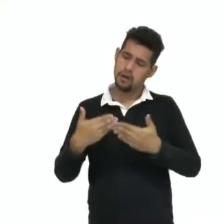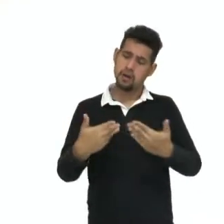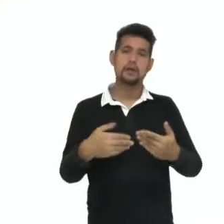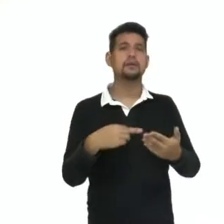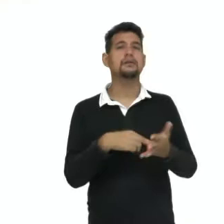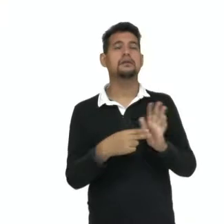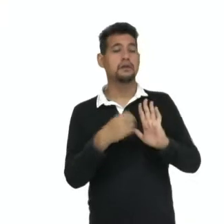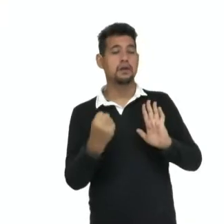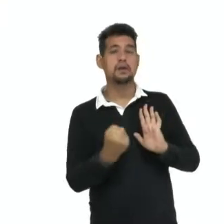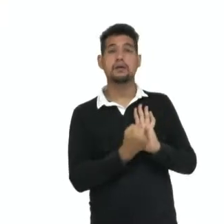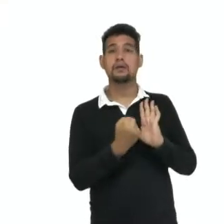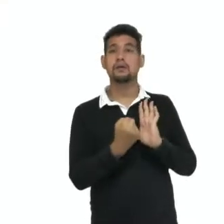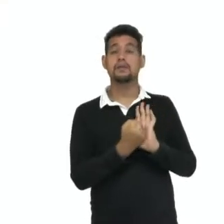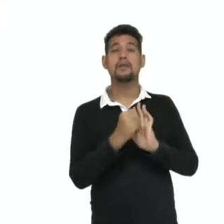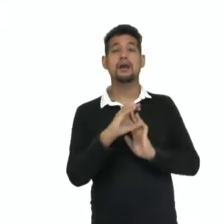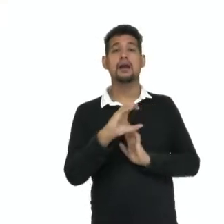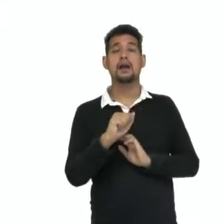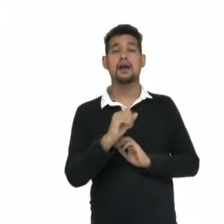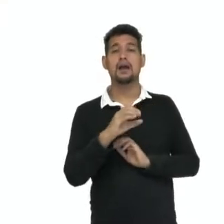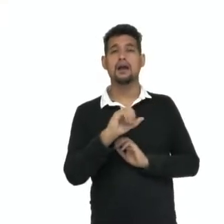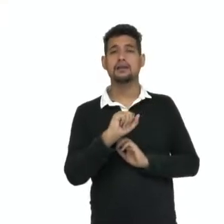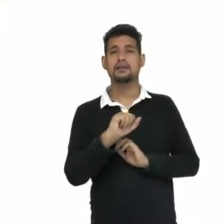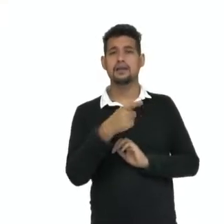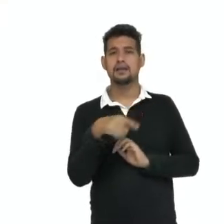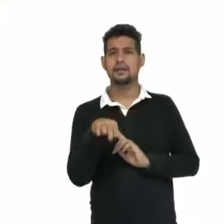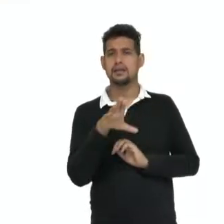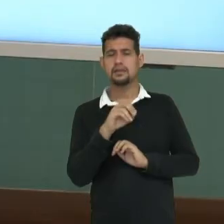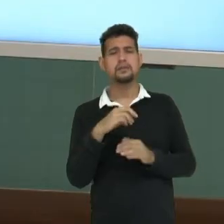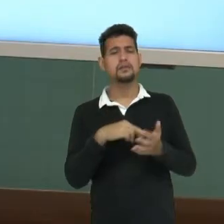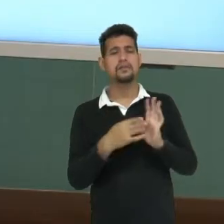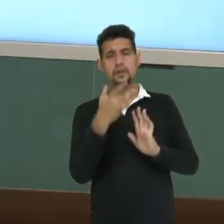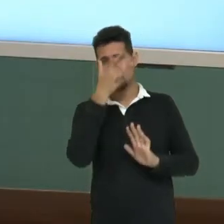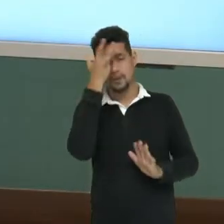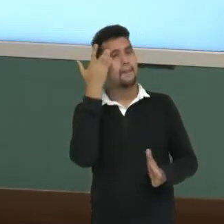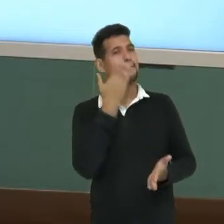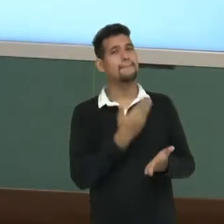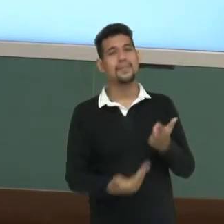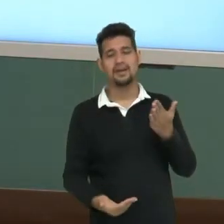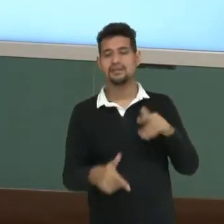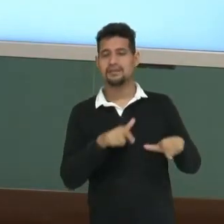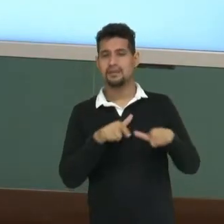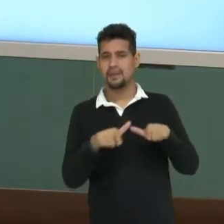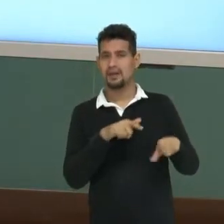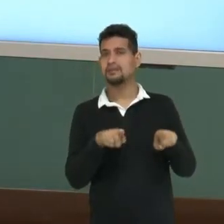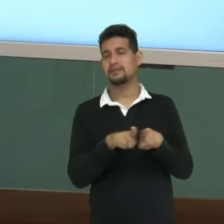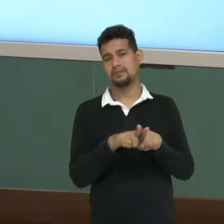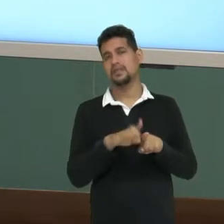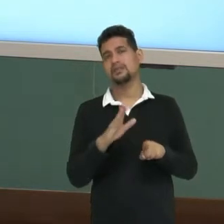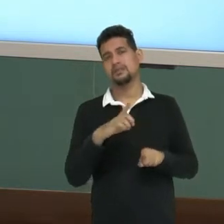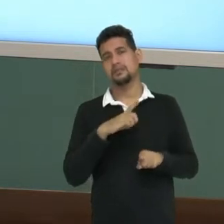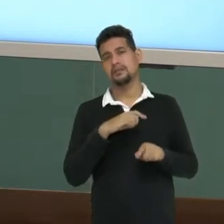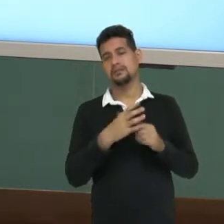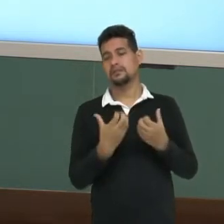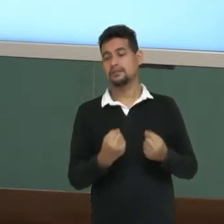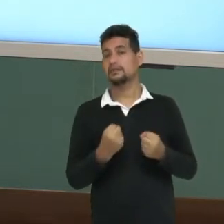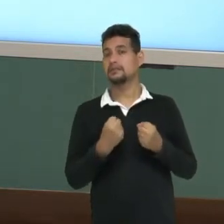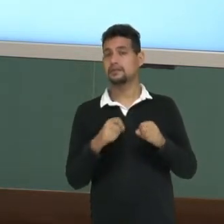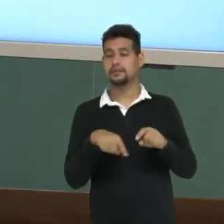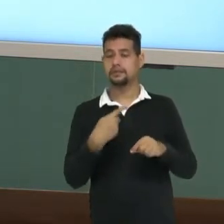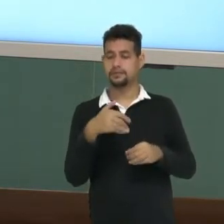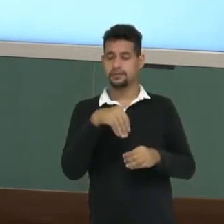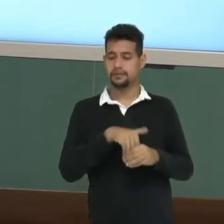foram marcados por cassações. Cassações é quando uma pessoa perde o seu mandato que tinha sido assumido depois de uma